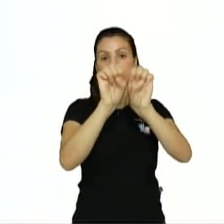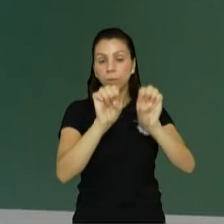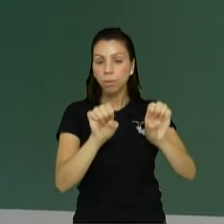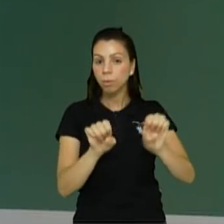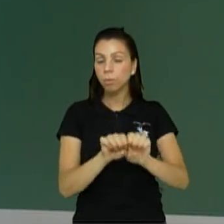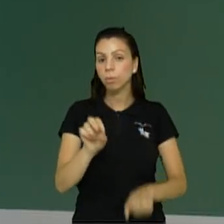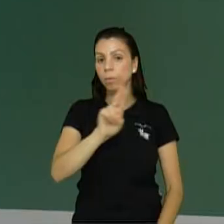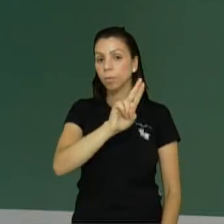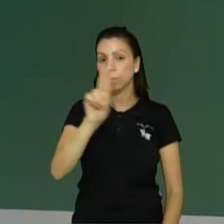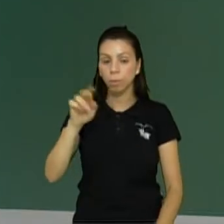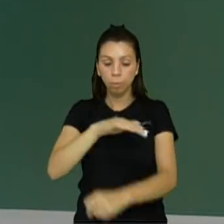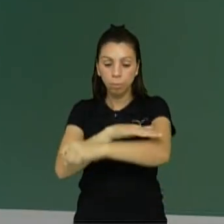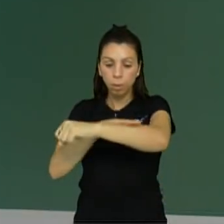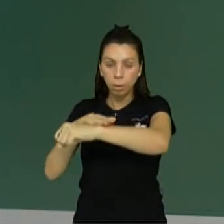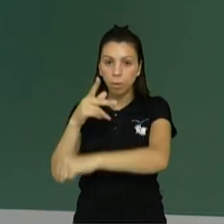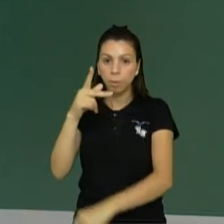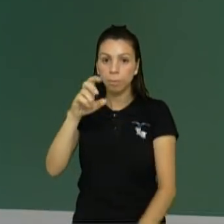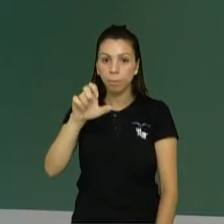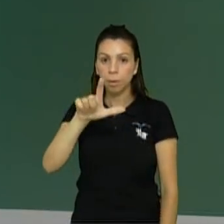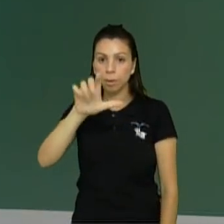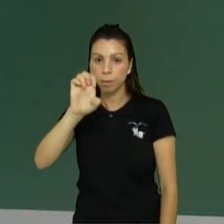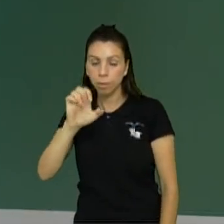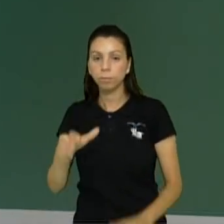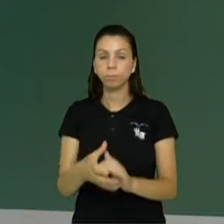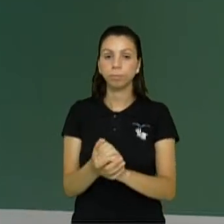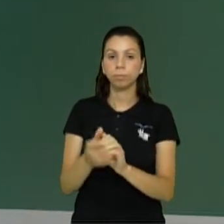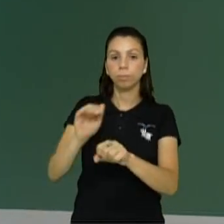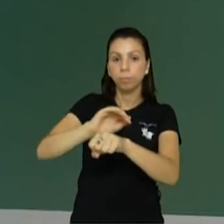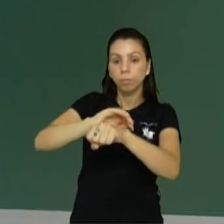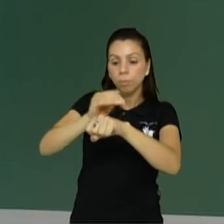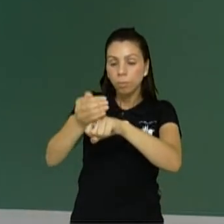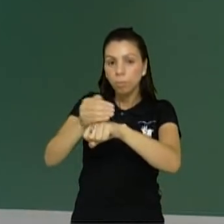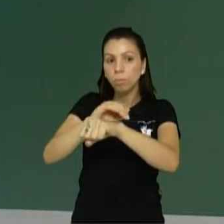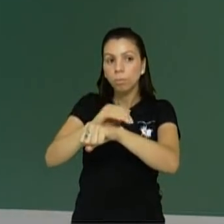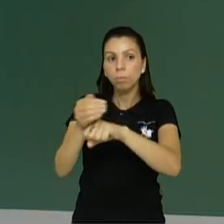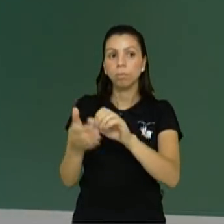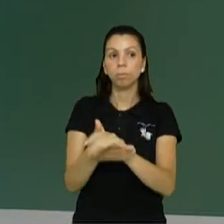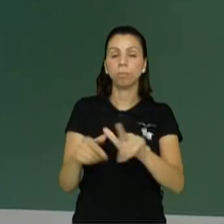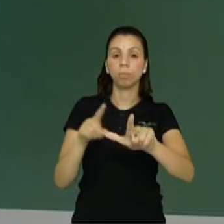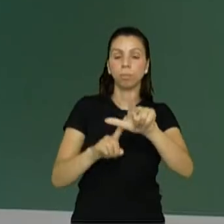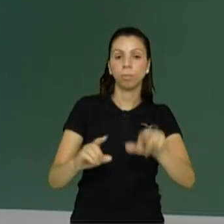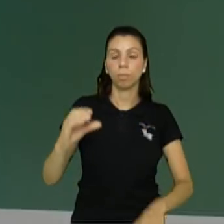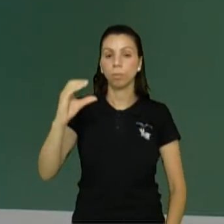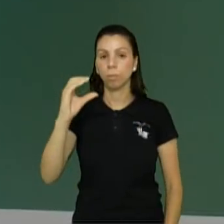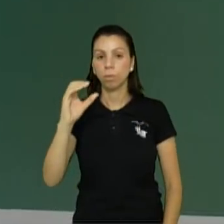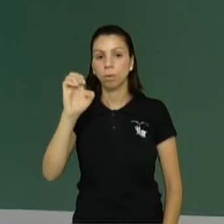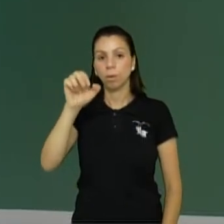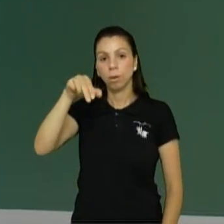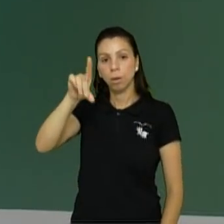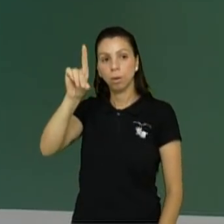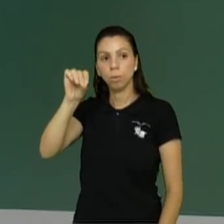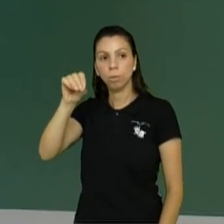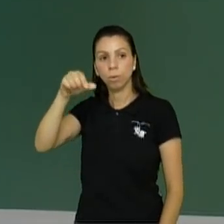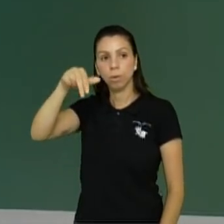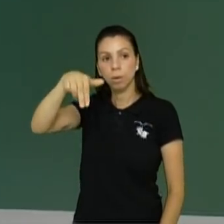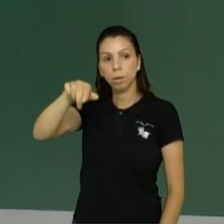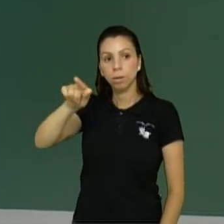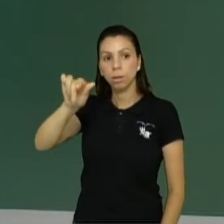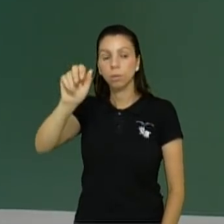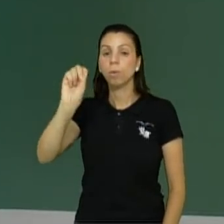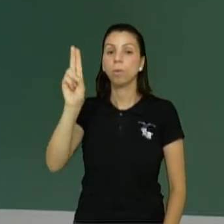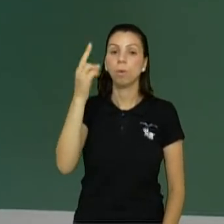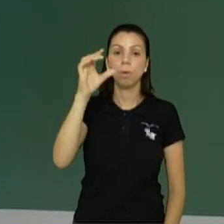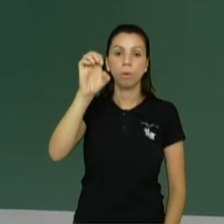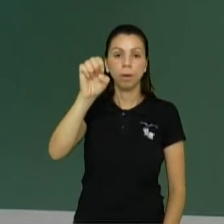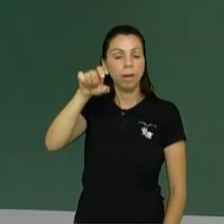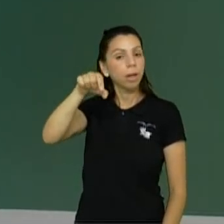A, pele, letra B, concha, letra C, endoesqueleto e letra D,